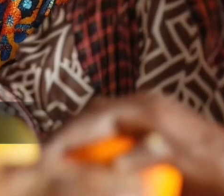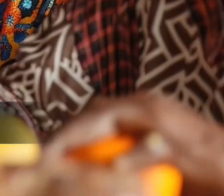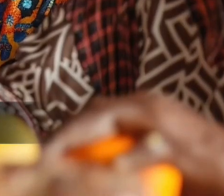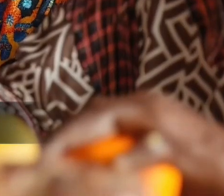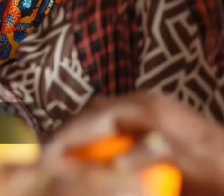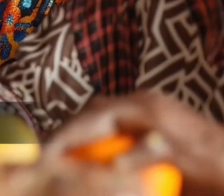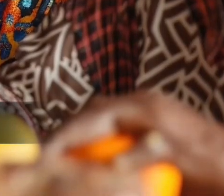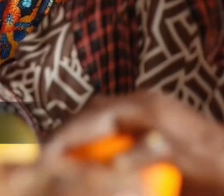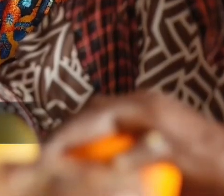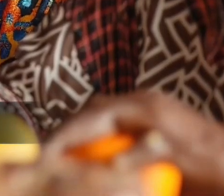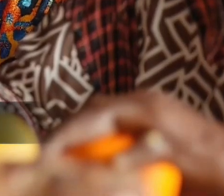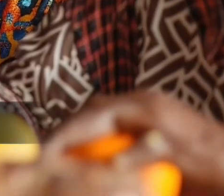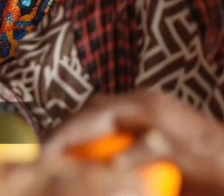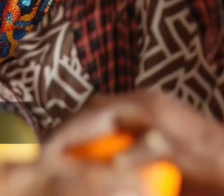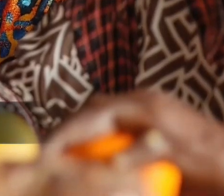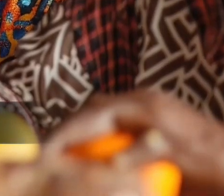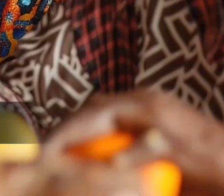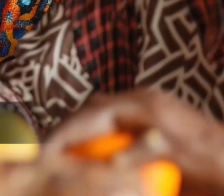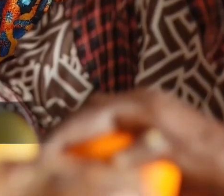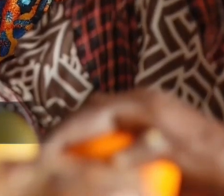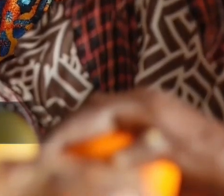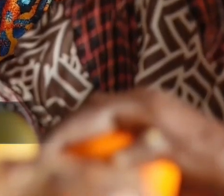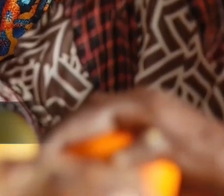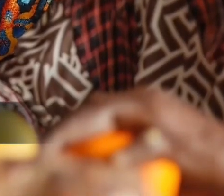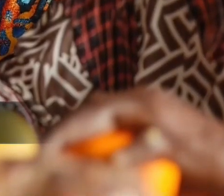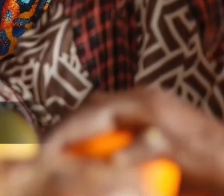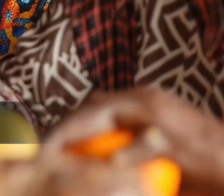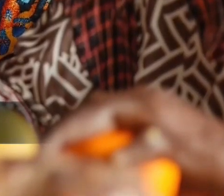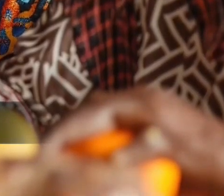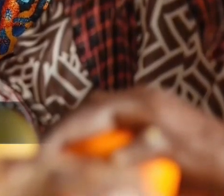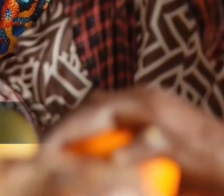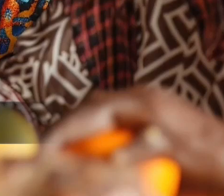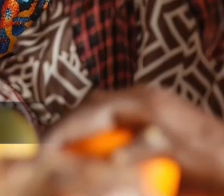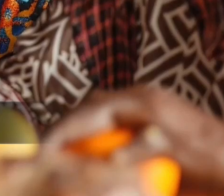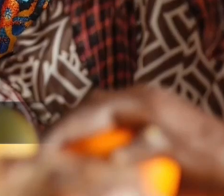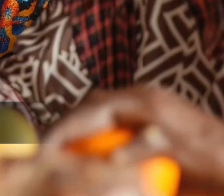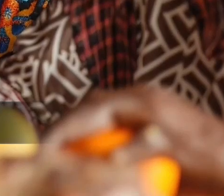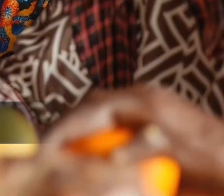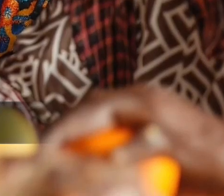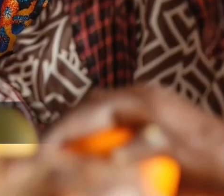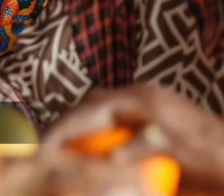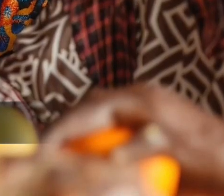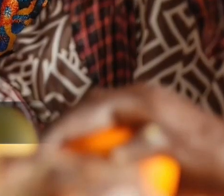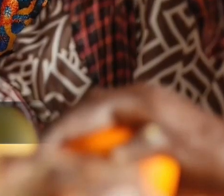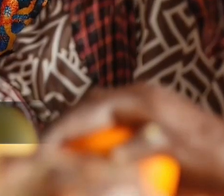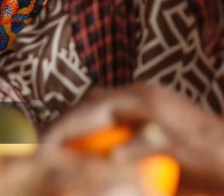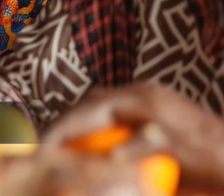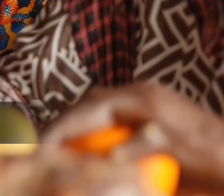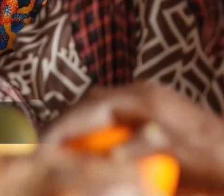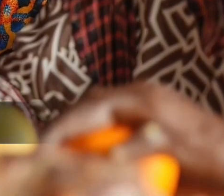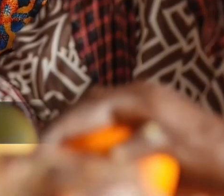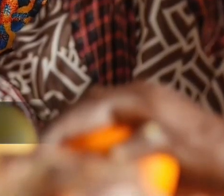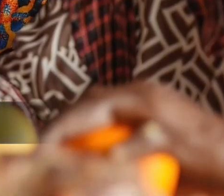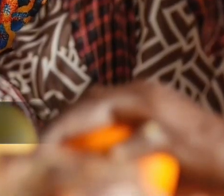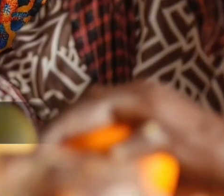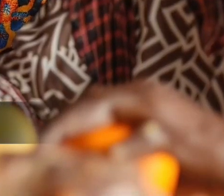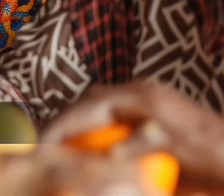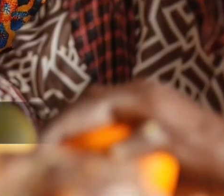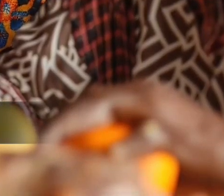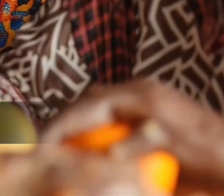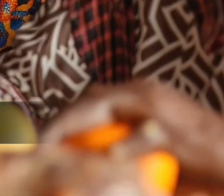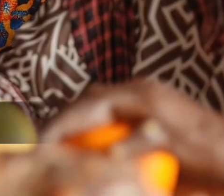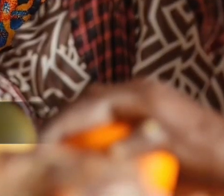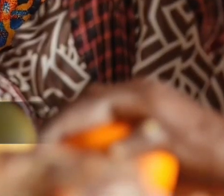siempre invitaba a mi amiga más amiga a ir conmigo, lo que su mamita a veces la liberaba. Mi